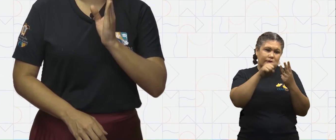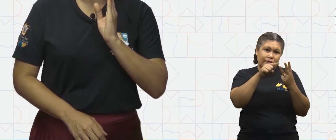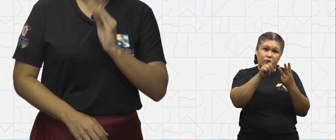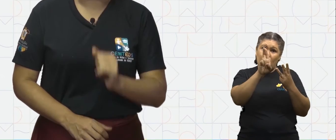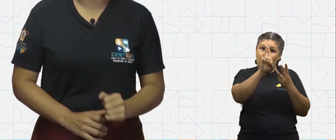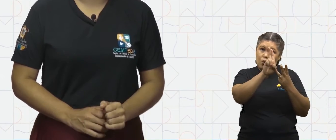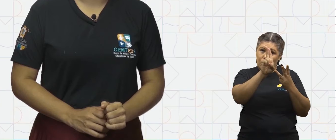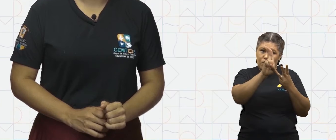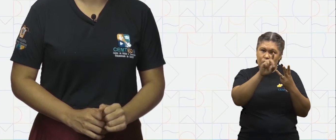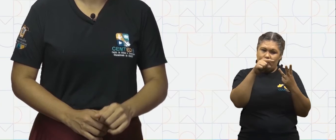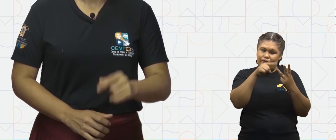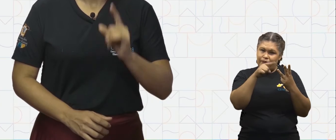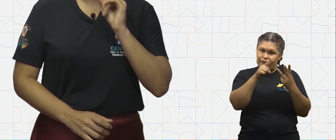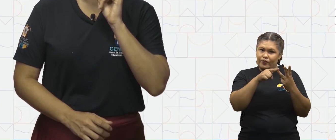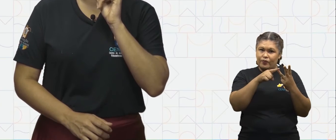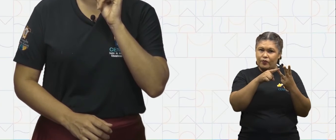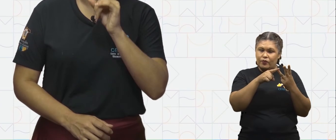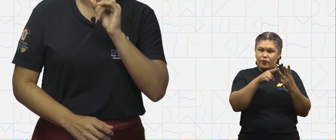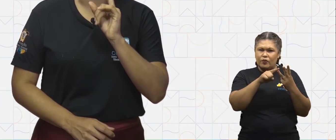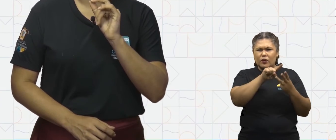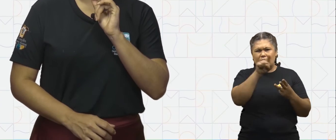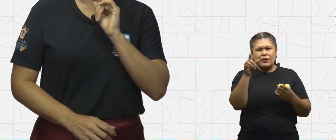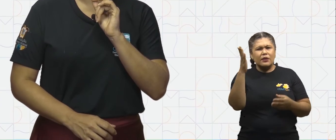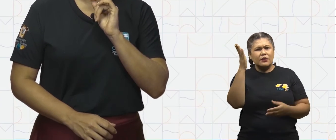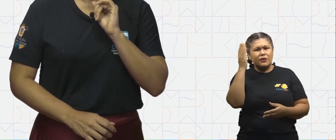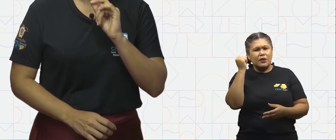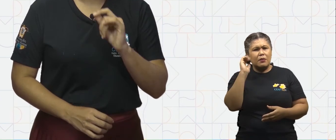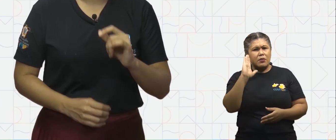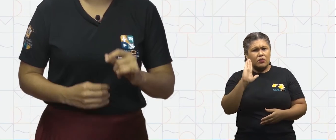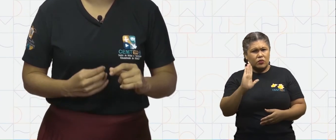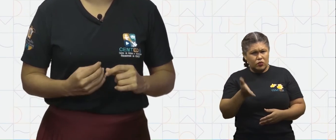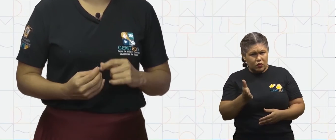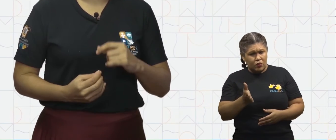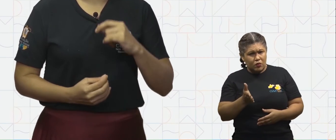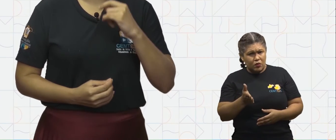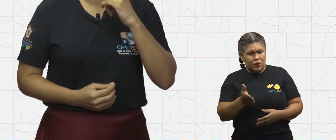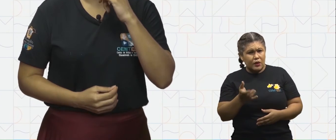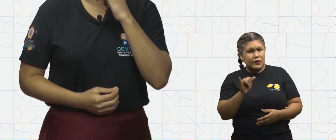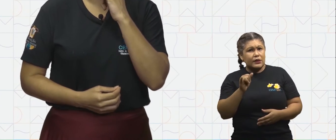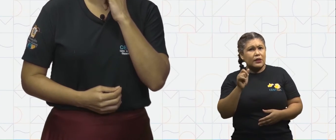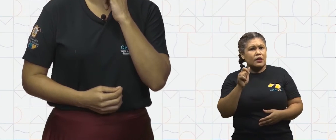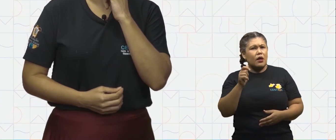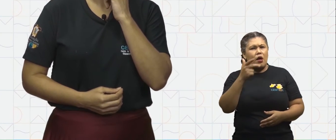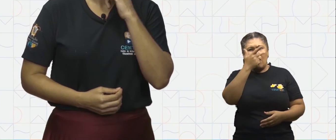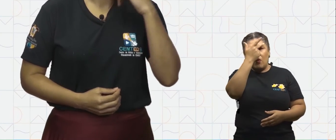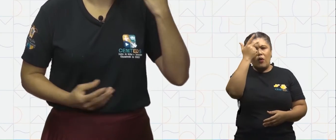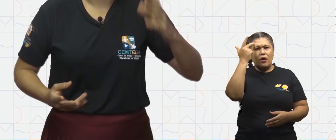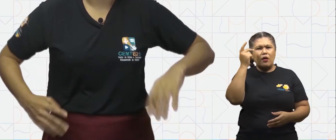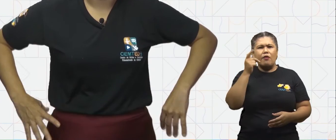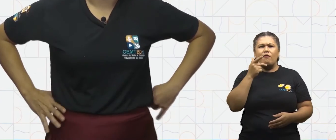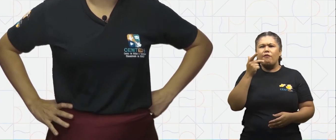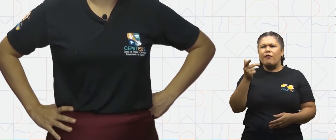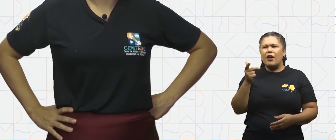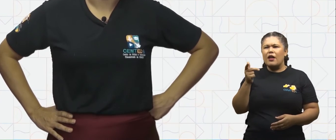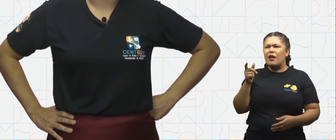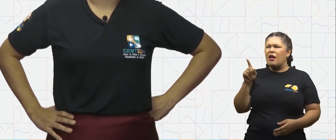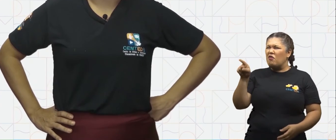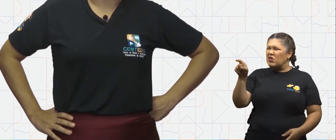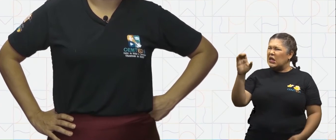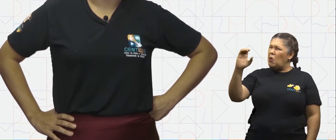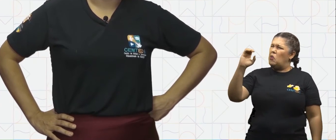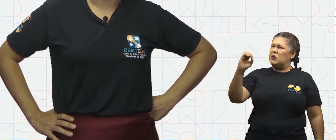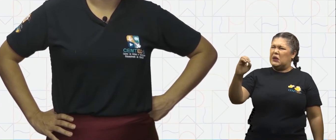da unidade. Você já escutou alguém falando de uma pessoa que ela é um 0